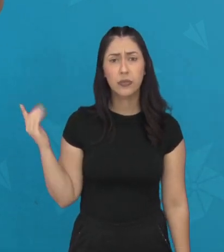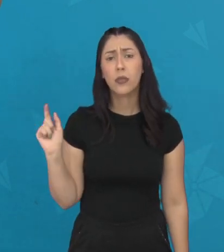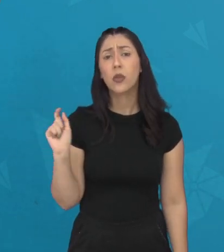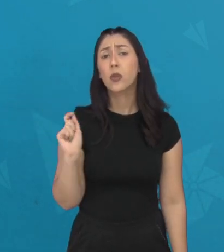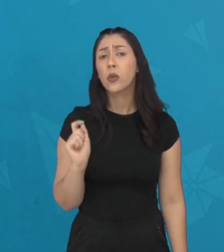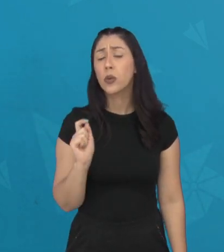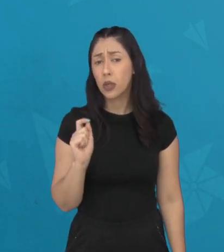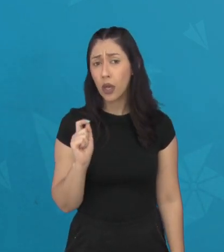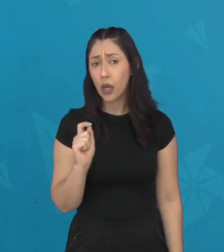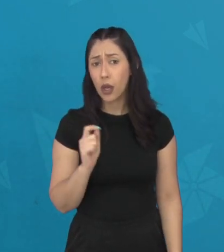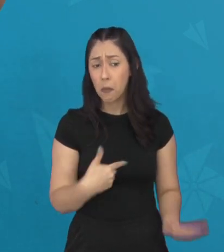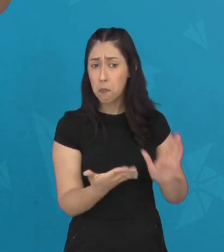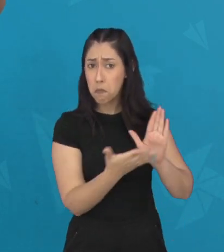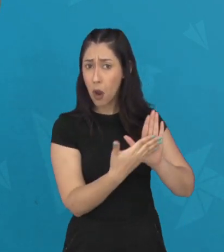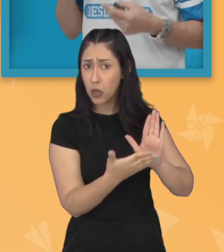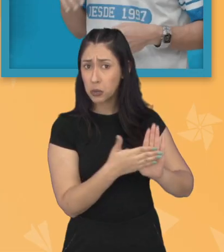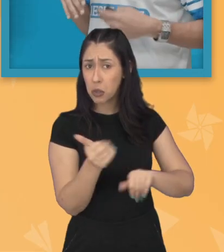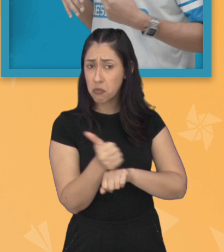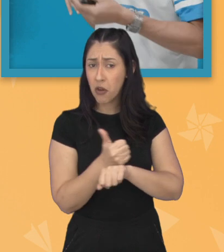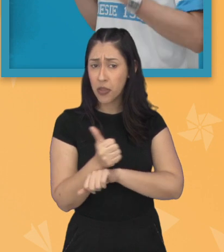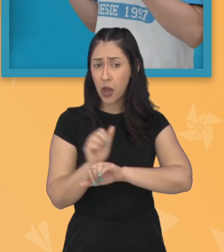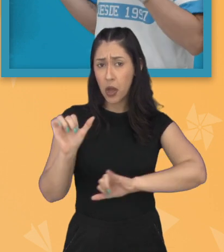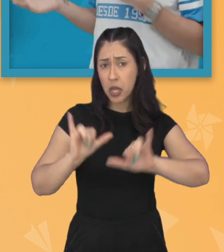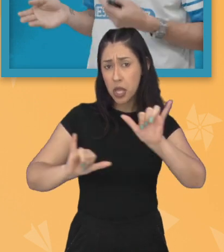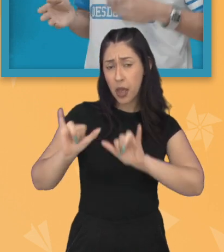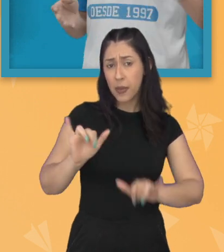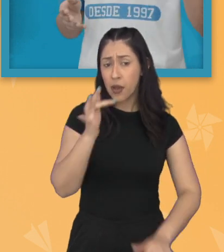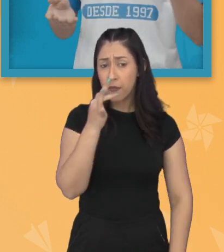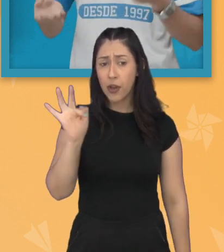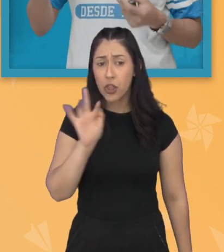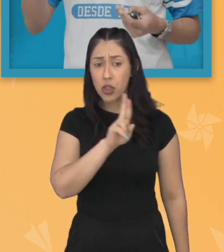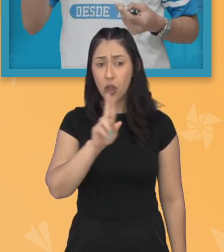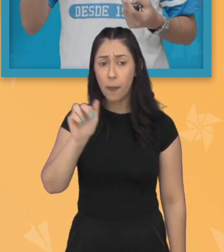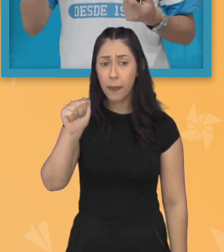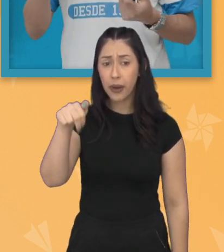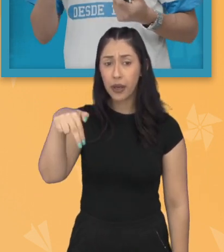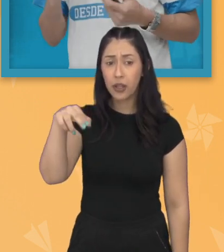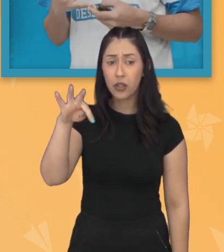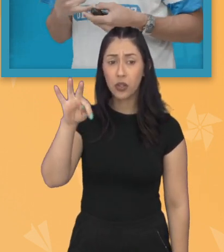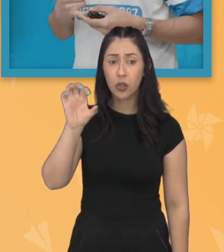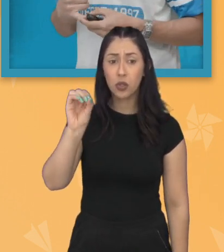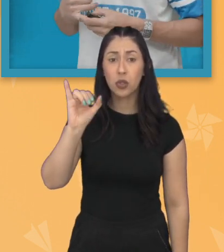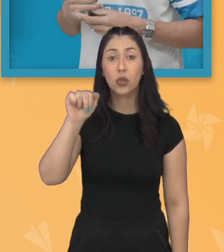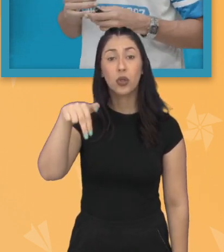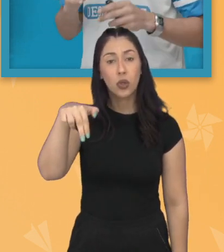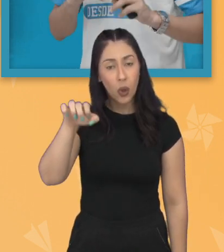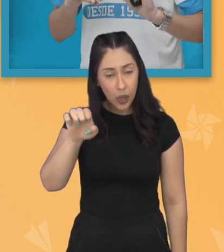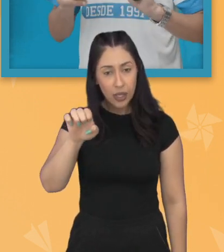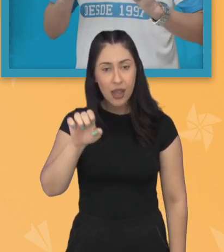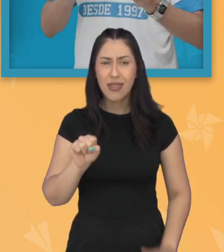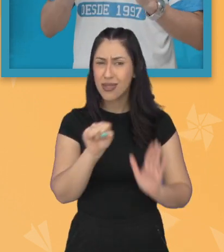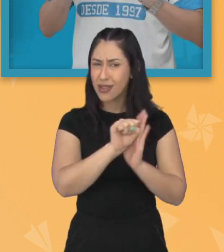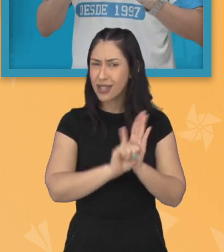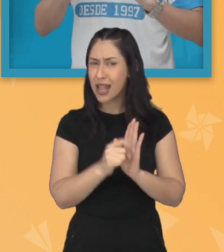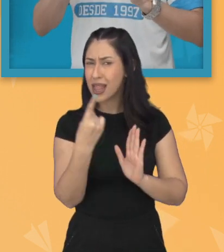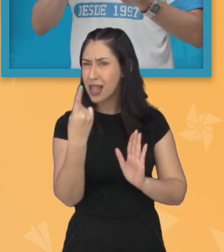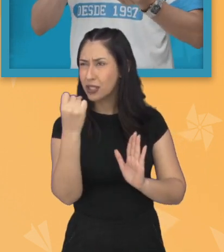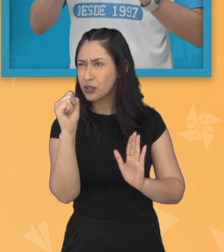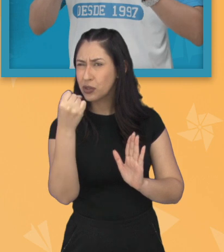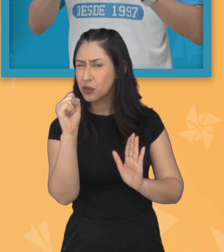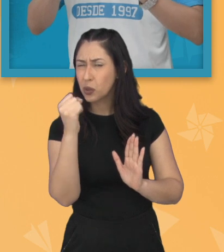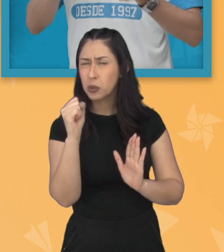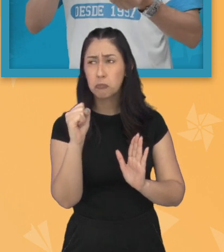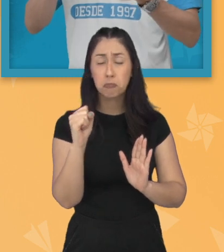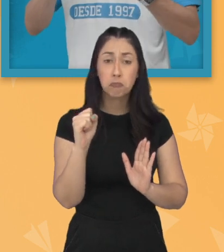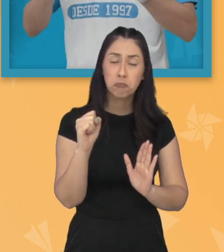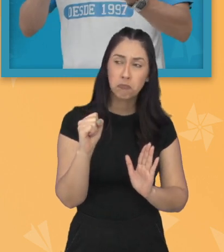foi proposta pelo químico francês Antoine Lavoisier, ainda lá no século XVIII, né, ali mais ou menos